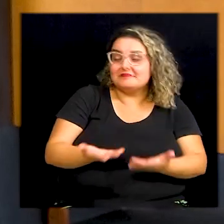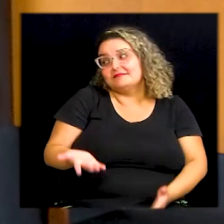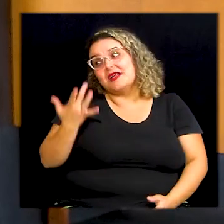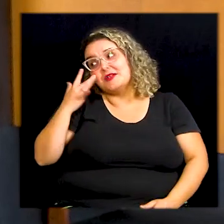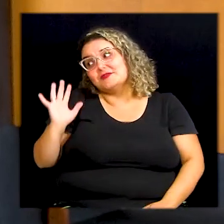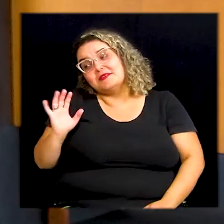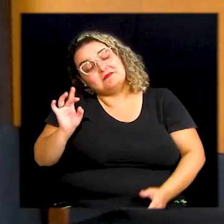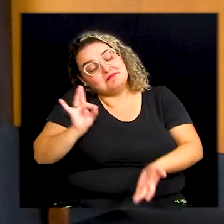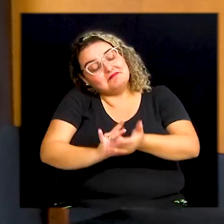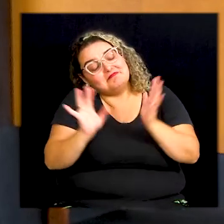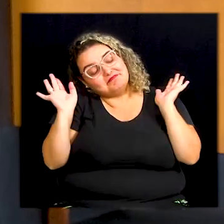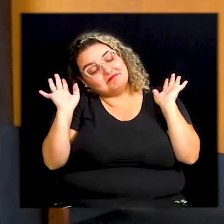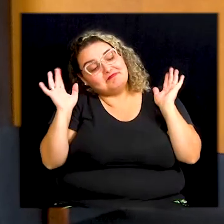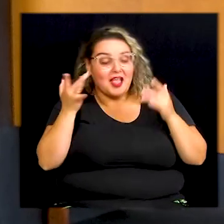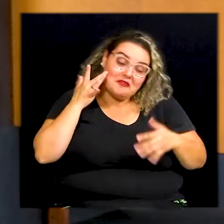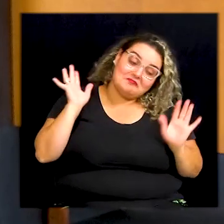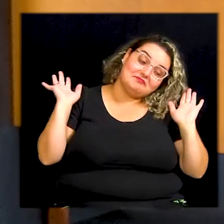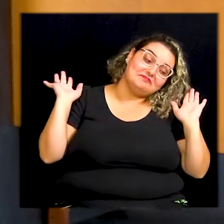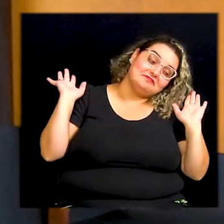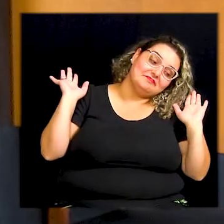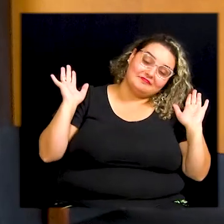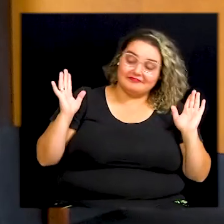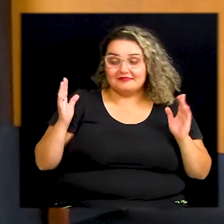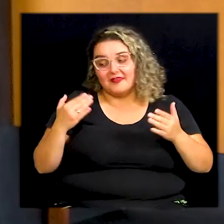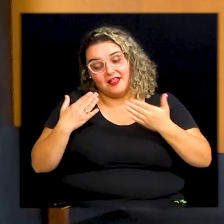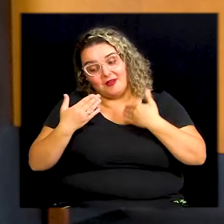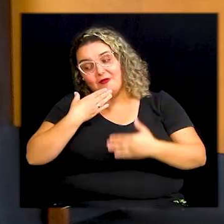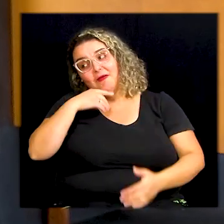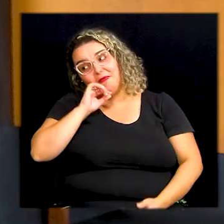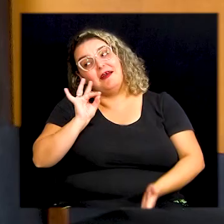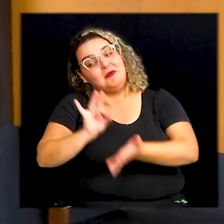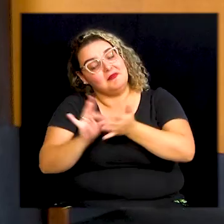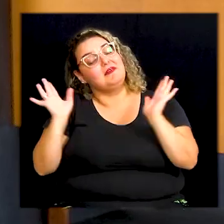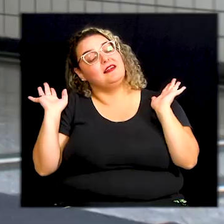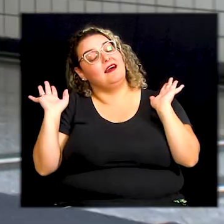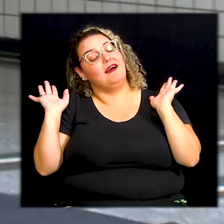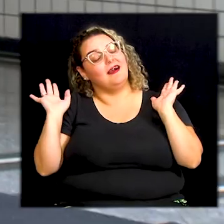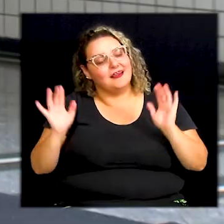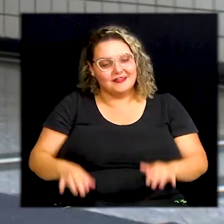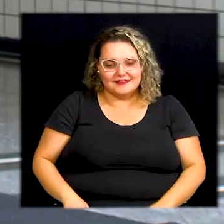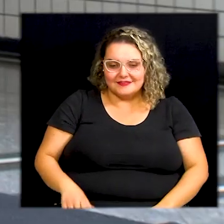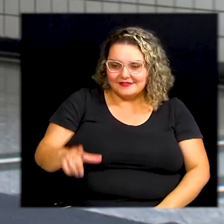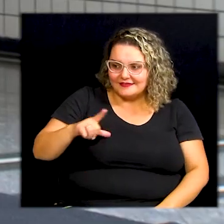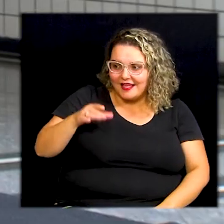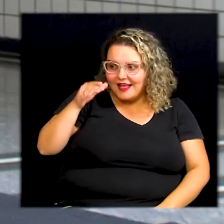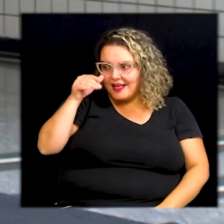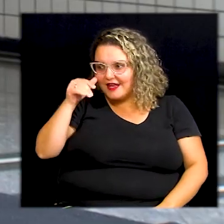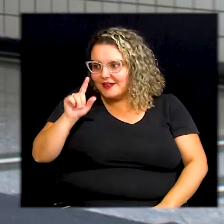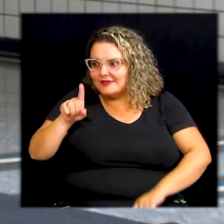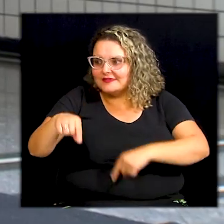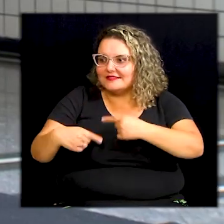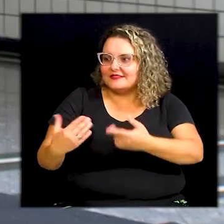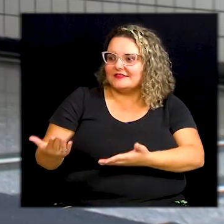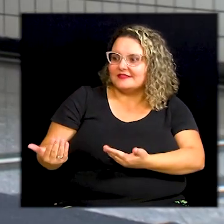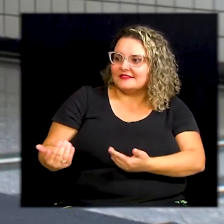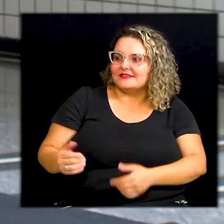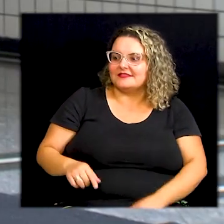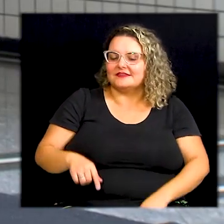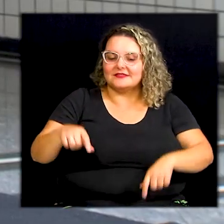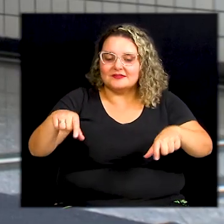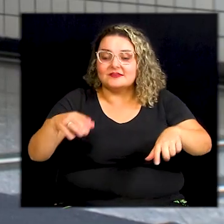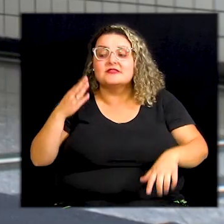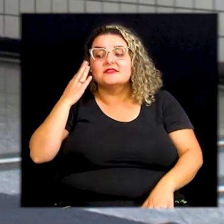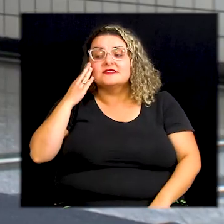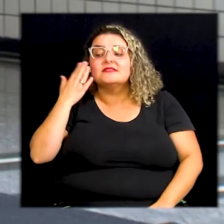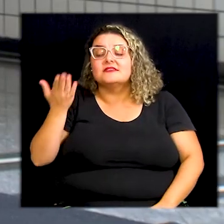eu... Não dá para saber se é verdade essa história. Não sei, né? Tem que conversar com o pai dele lá para ver se é verdade. Tem mais alguma curiosidade, algum outro jogador extracampo